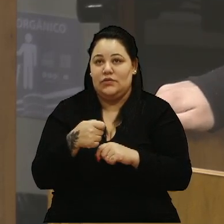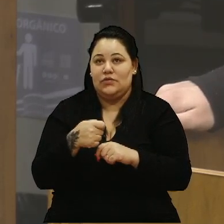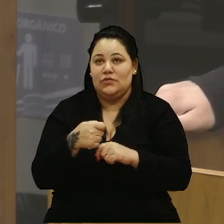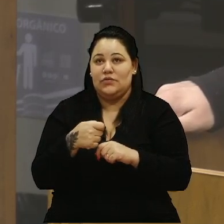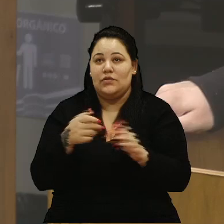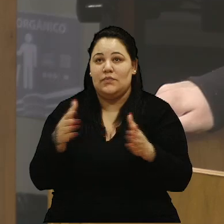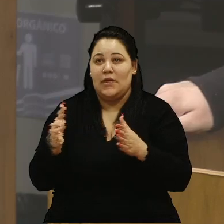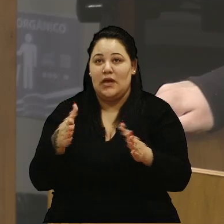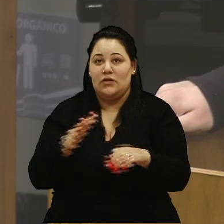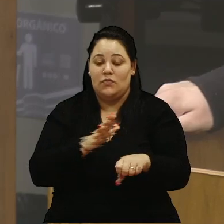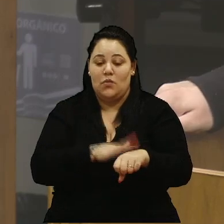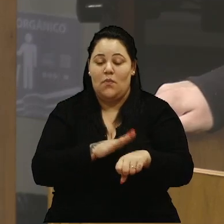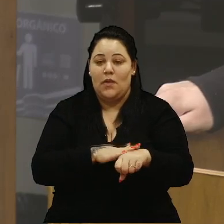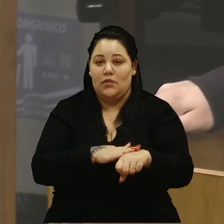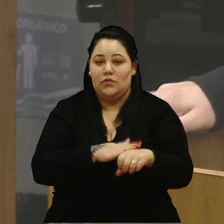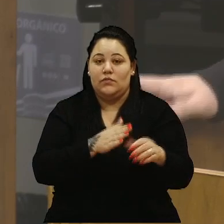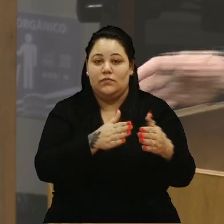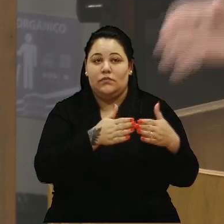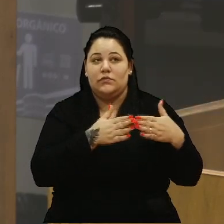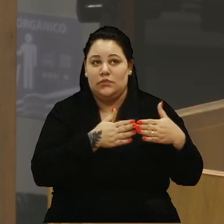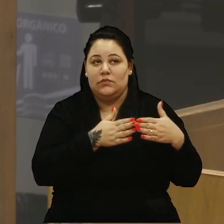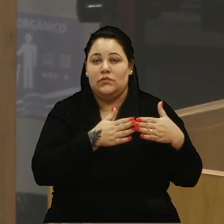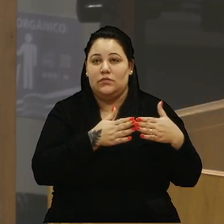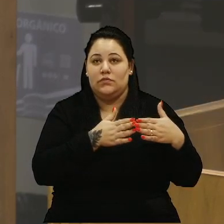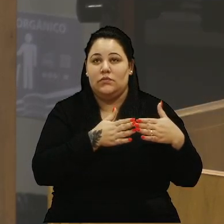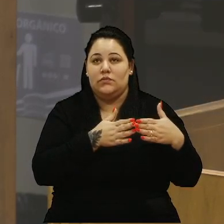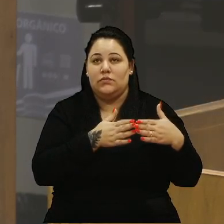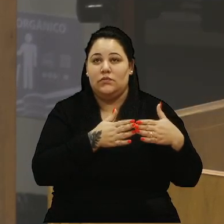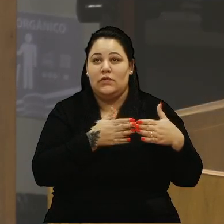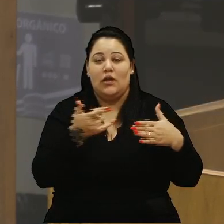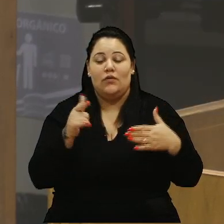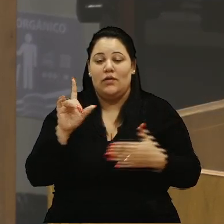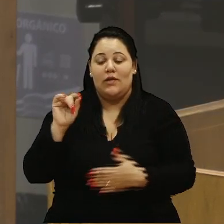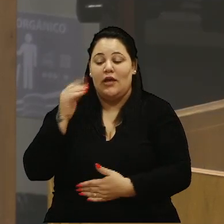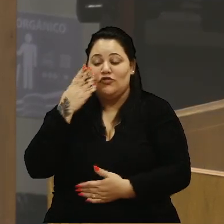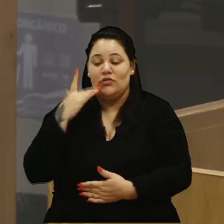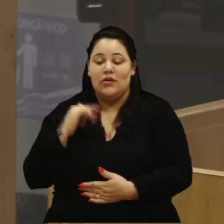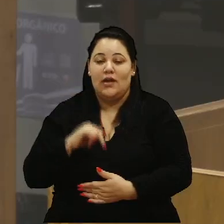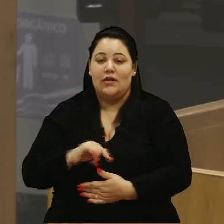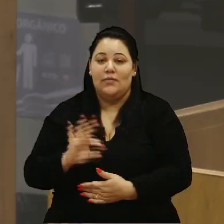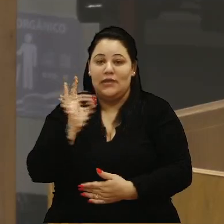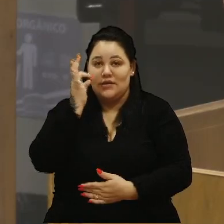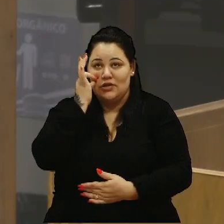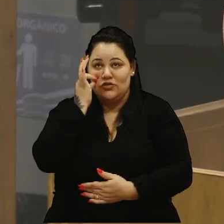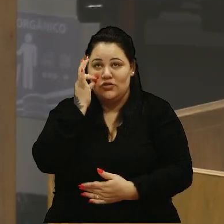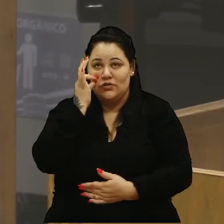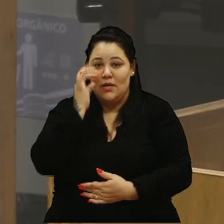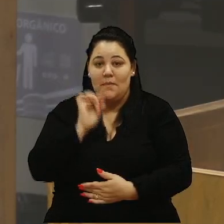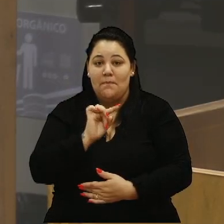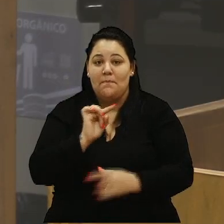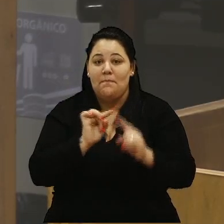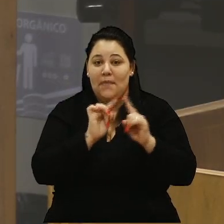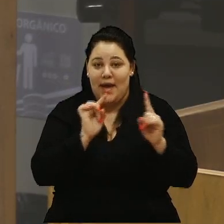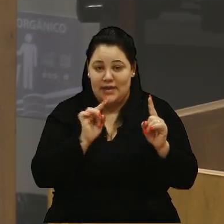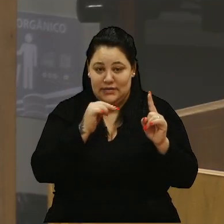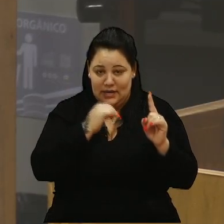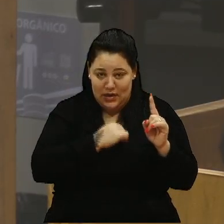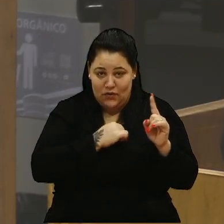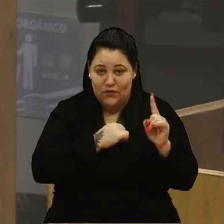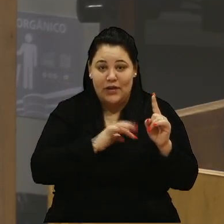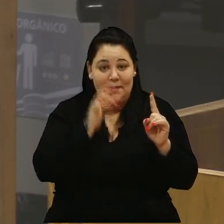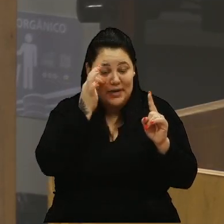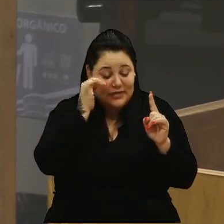período de licença é não estar os 10 dias aqui, mas os demais 20 dias eu estarei em Caxias. Então, sigo ao lado da